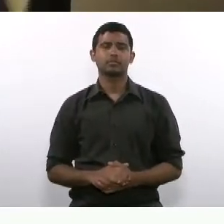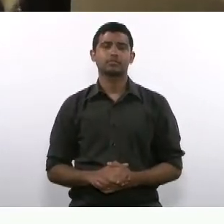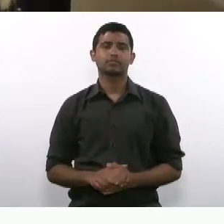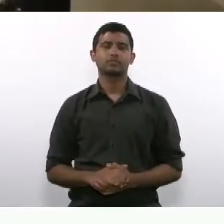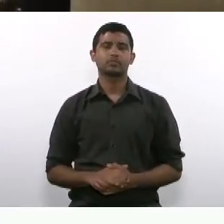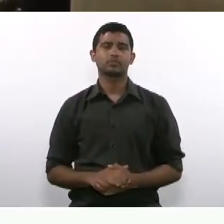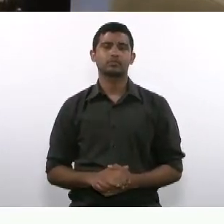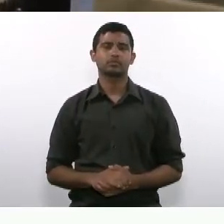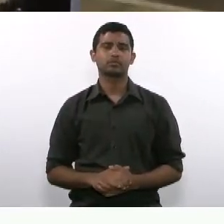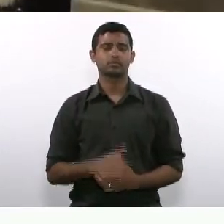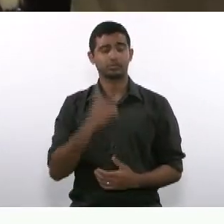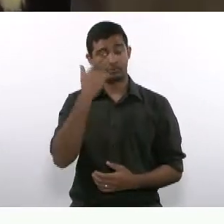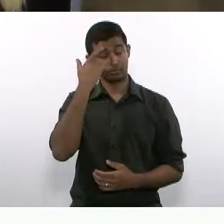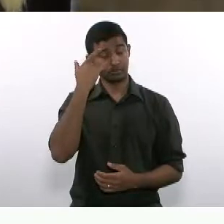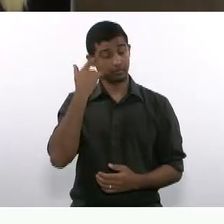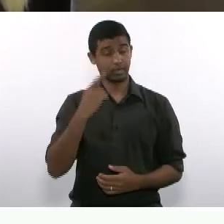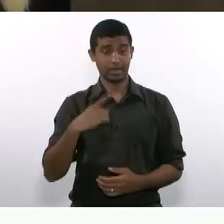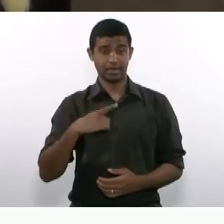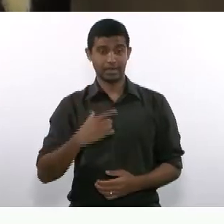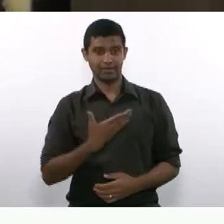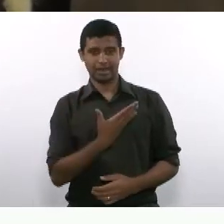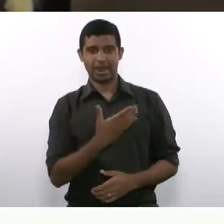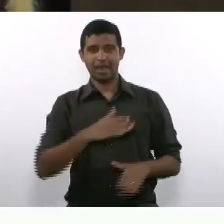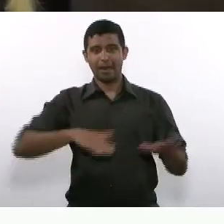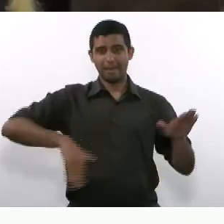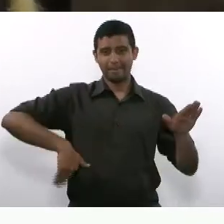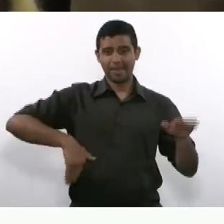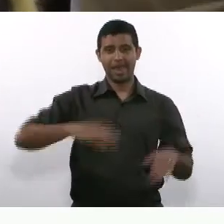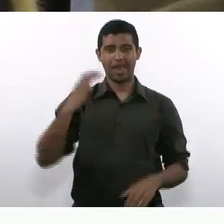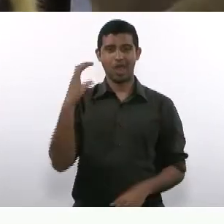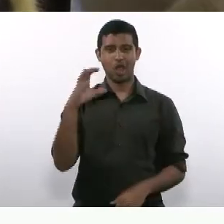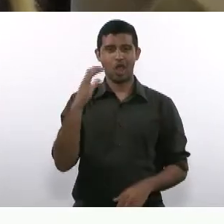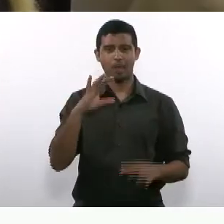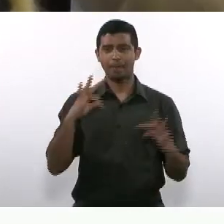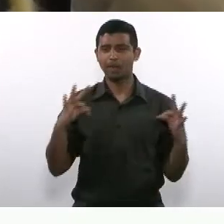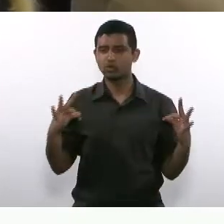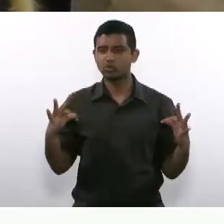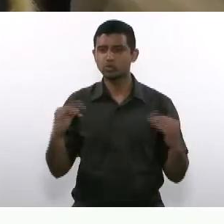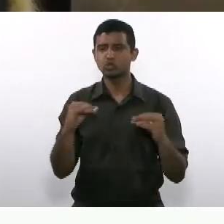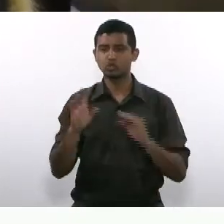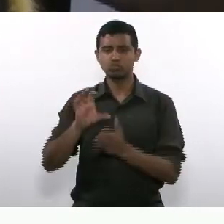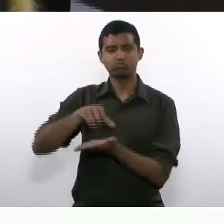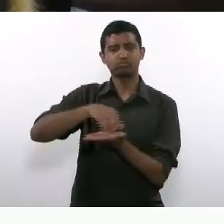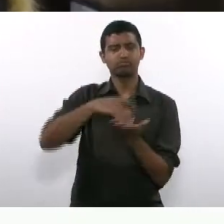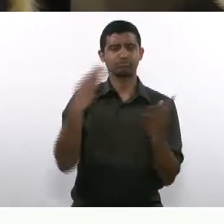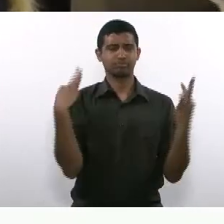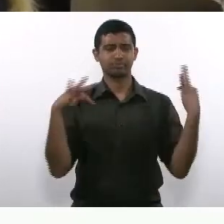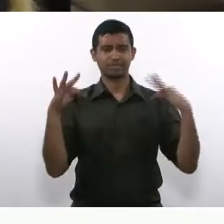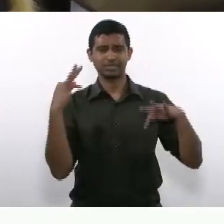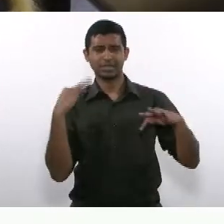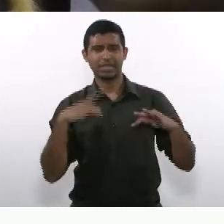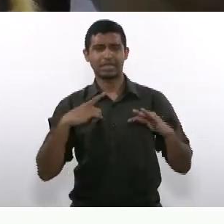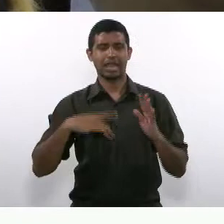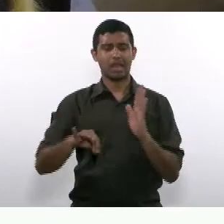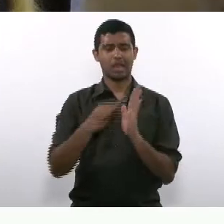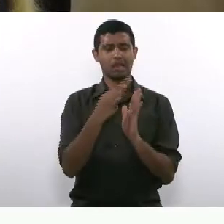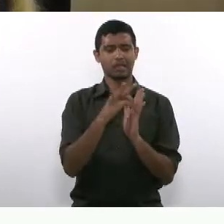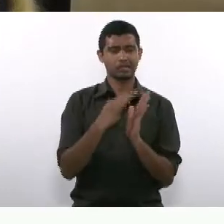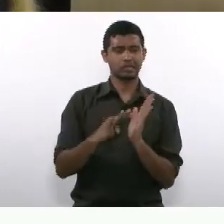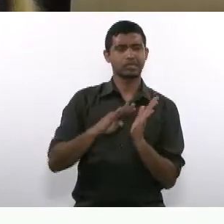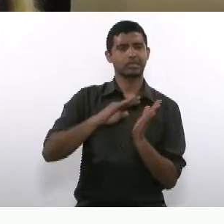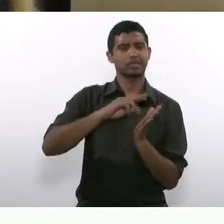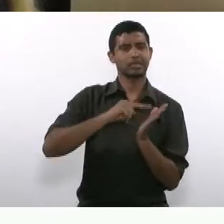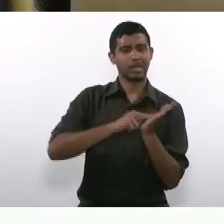A gente fez uma carta de Copacabana, onde todas as entidades do trade turístico assinaram essa carta, a BH, a